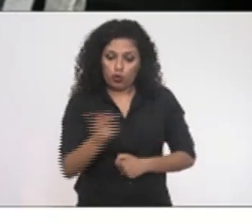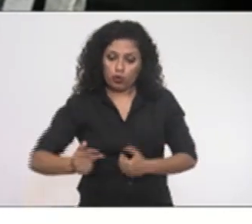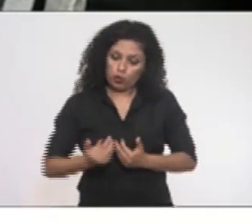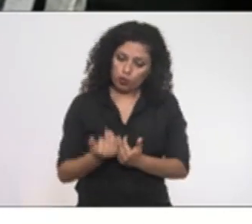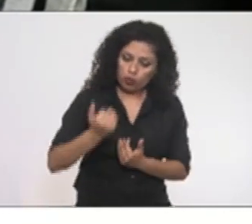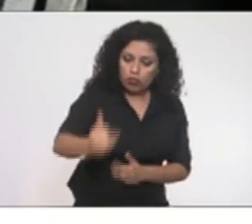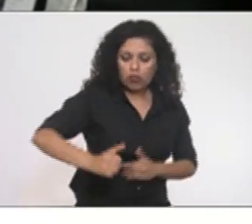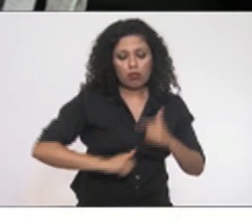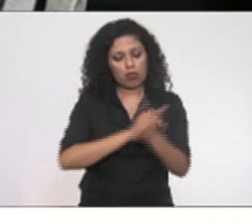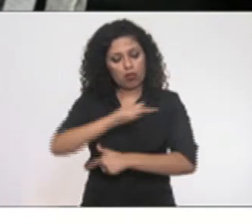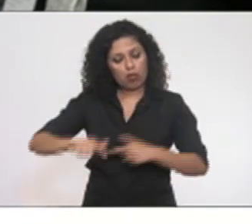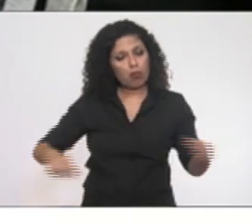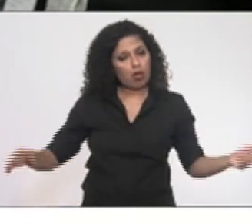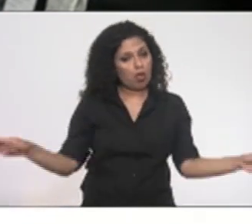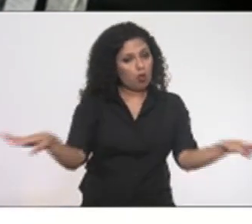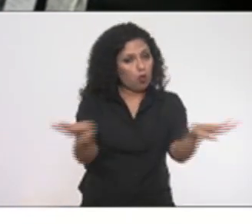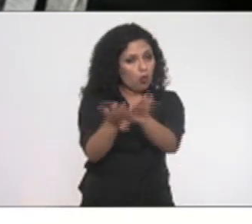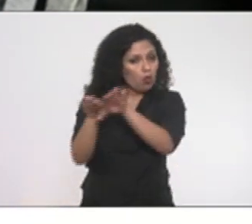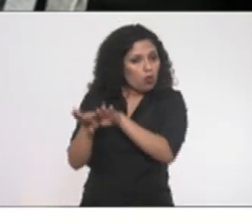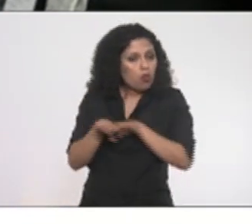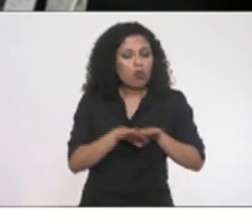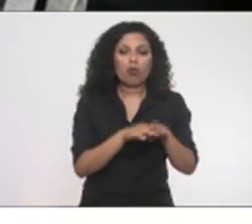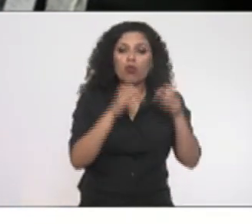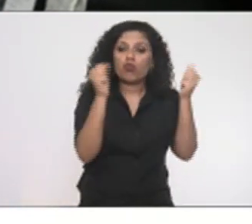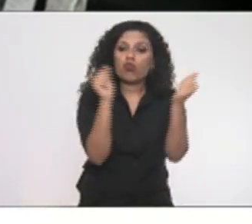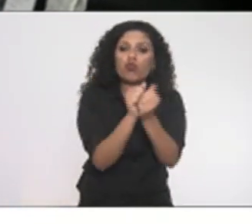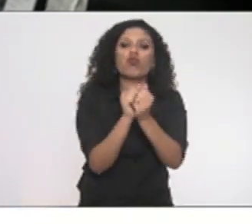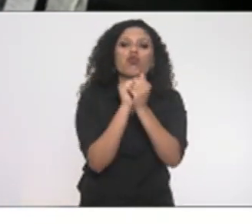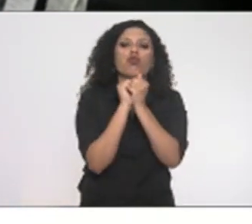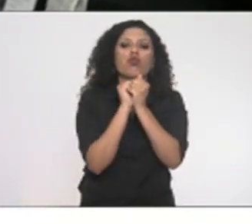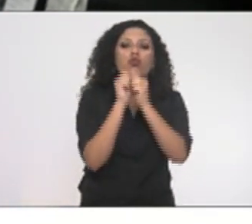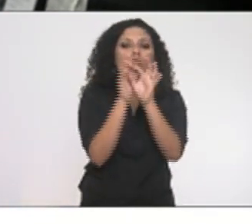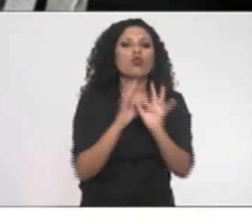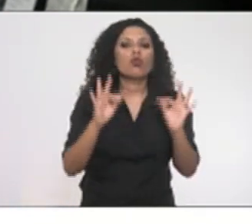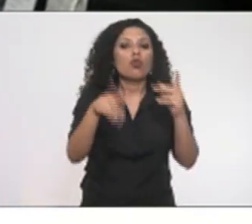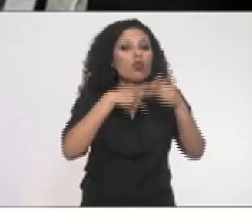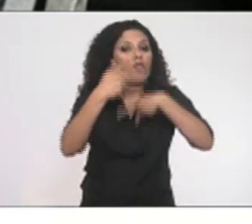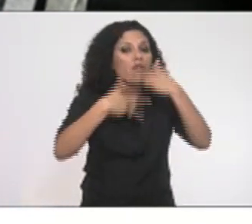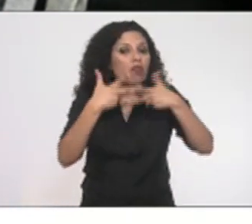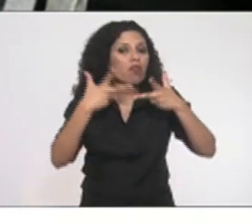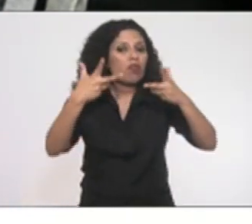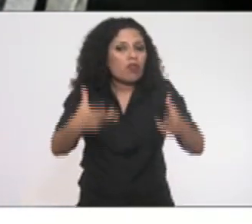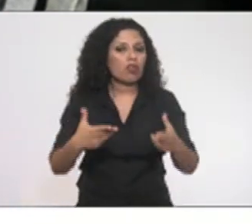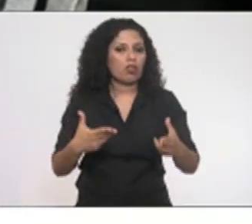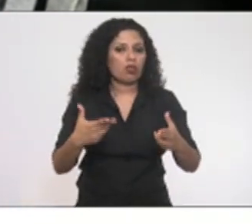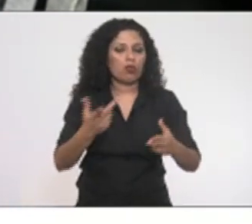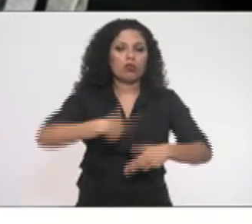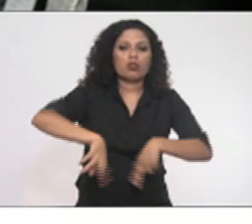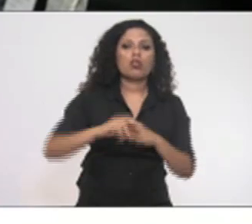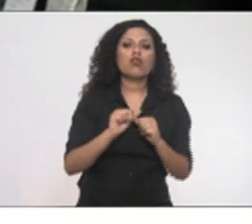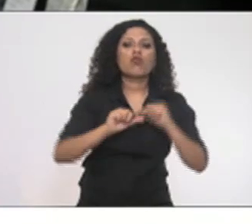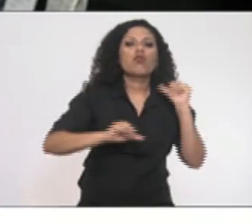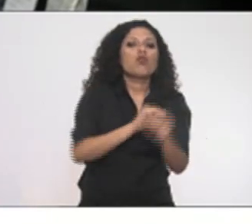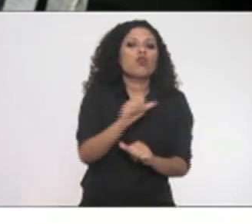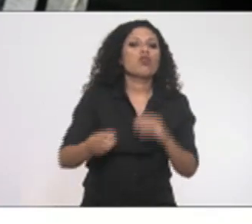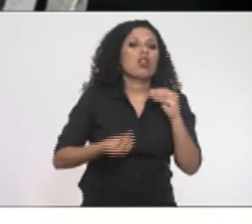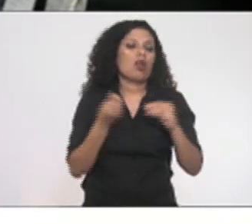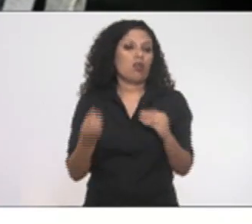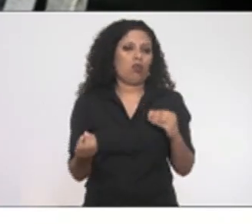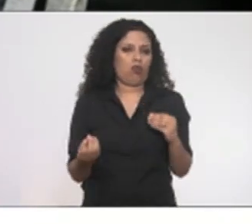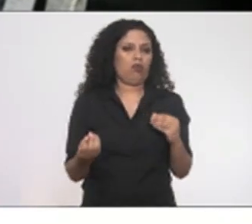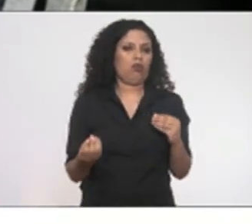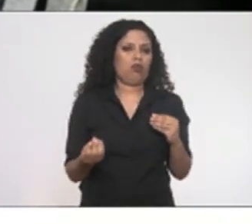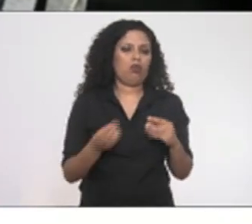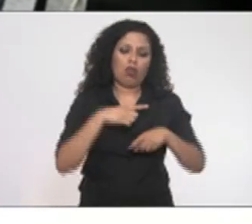meia-noite, ou às 6 da manhã, ou às meio-dia, horário que eles quiserem, mas todo mundo tem que falar a mesma língua. Bem como vão ser feitas essas compensações. E